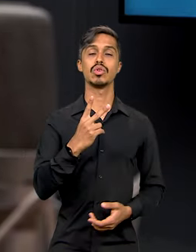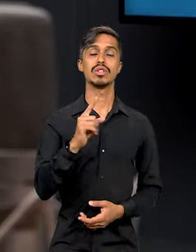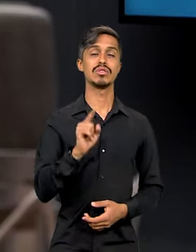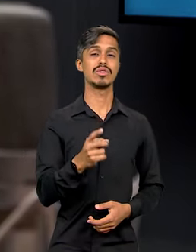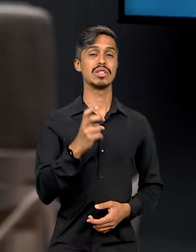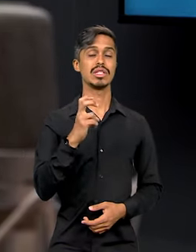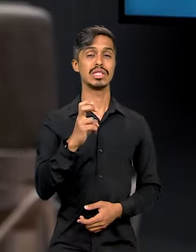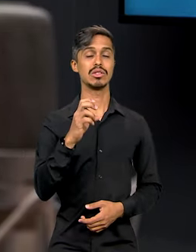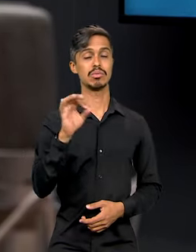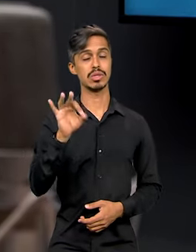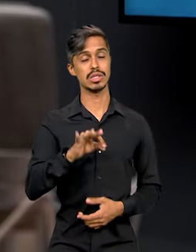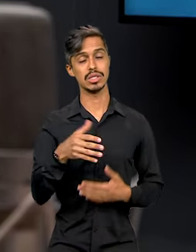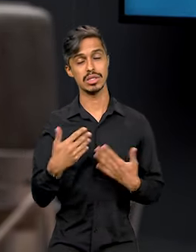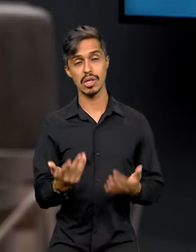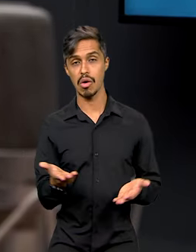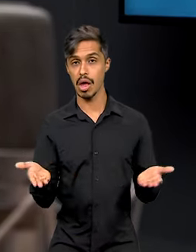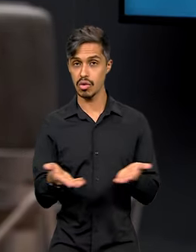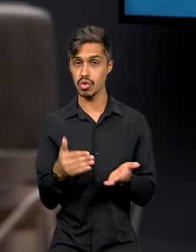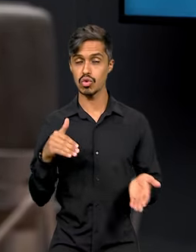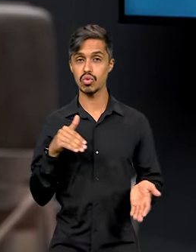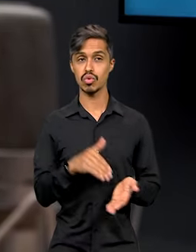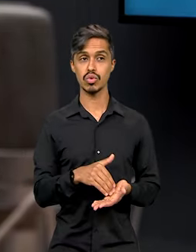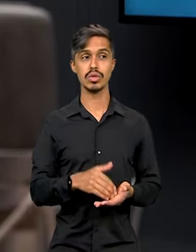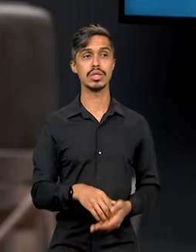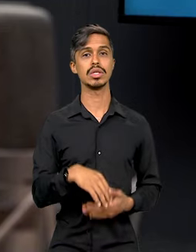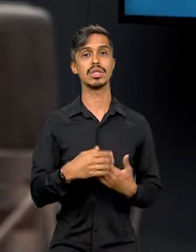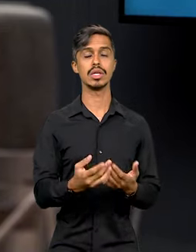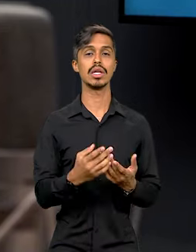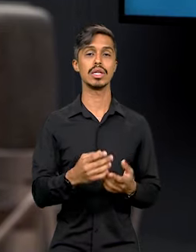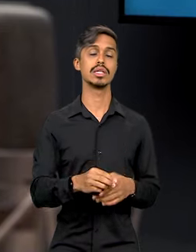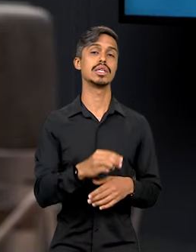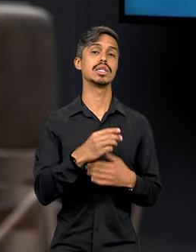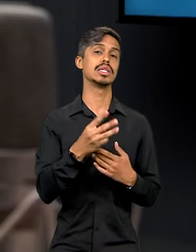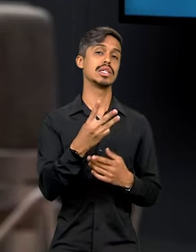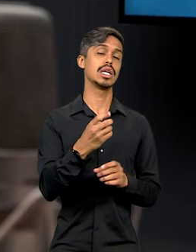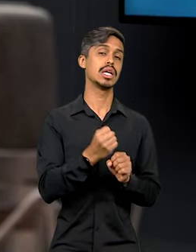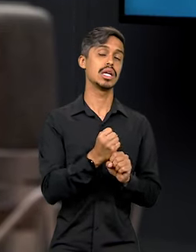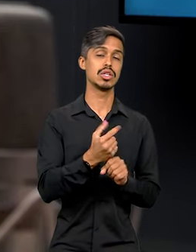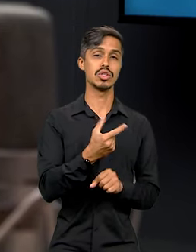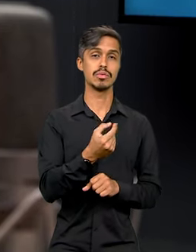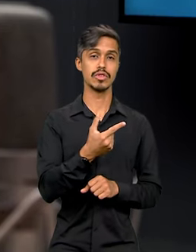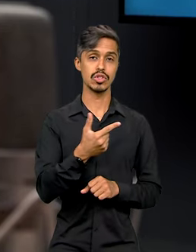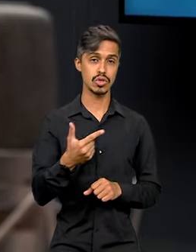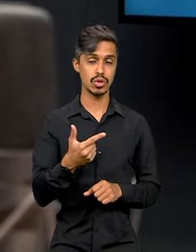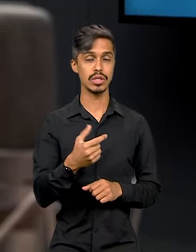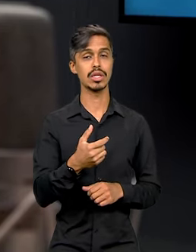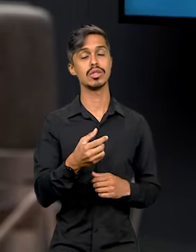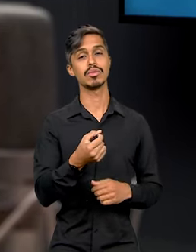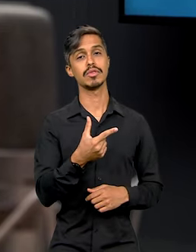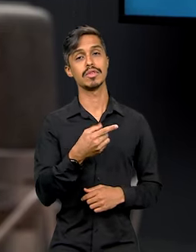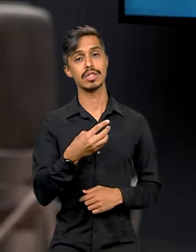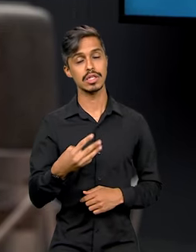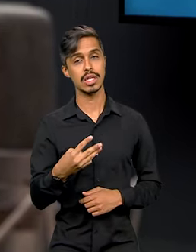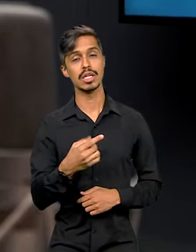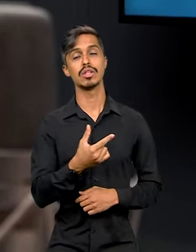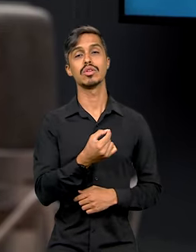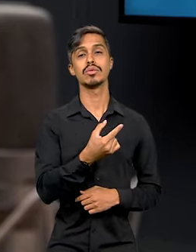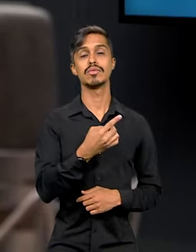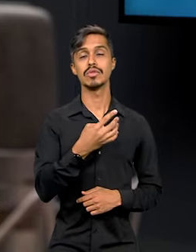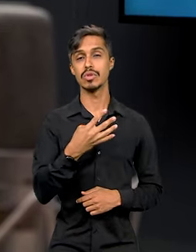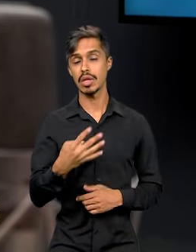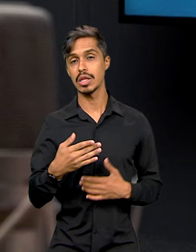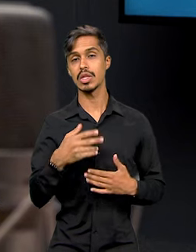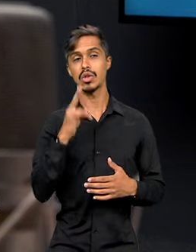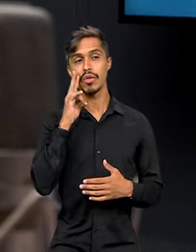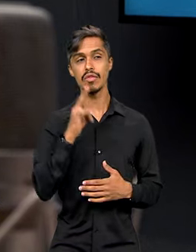2,5% agora neste último eh triênio 2021 2022 2023 já vemos que a cifra T ser reducido para